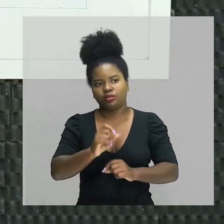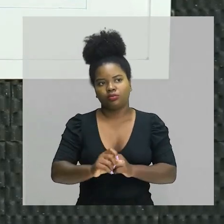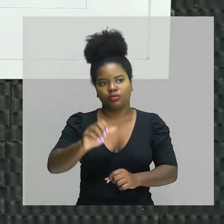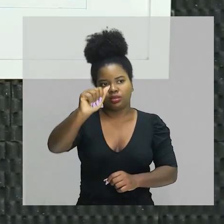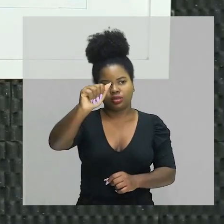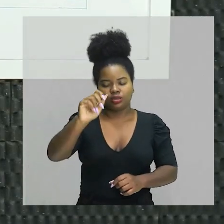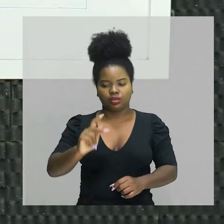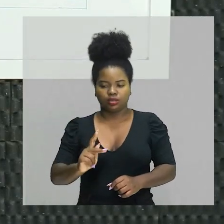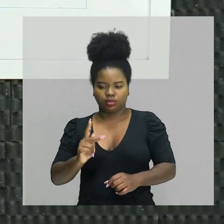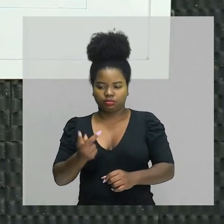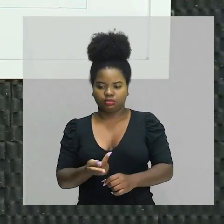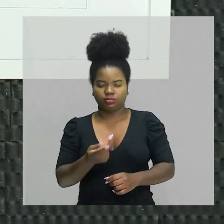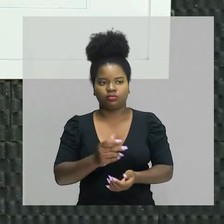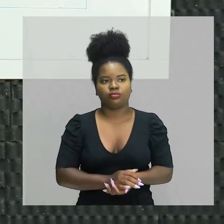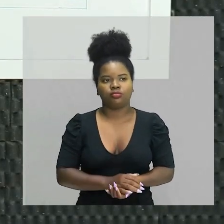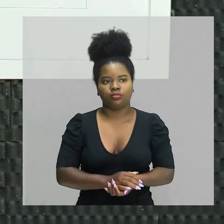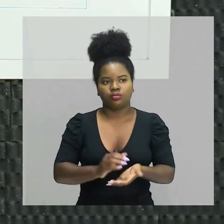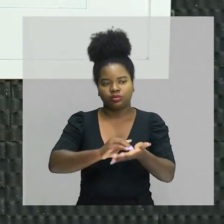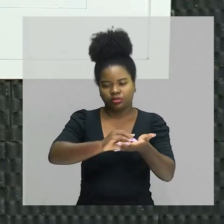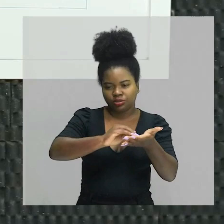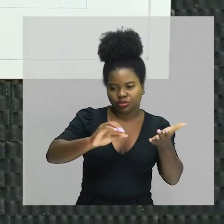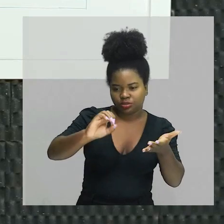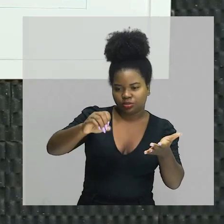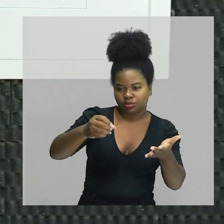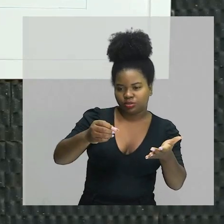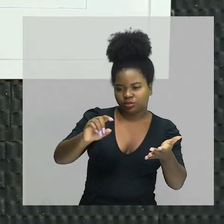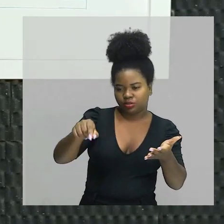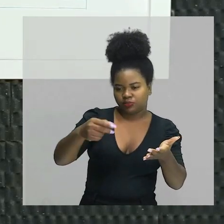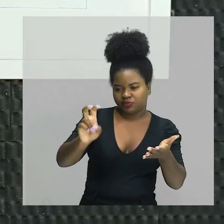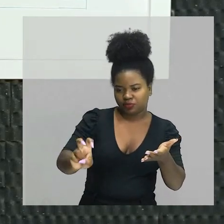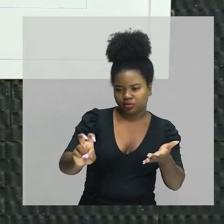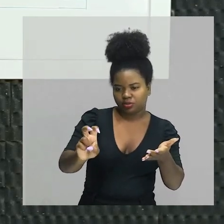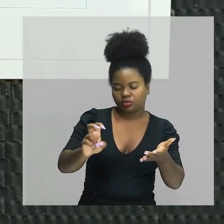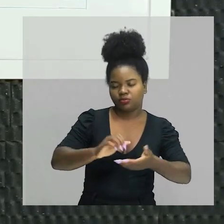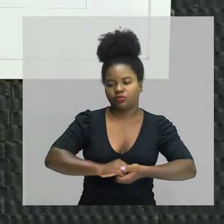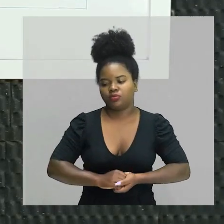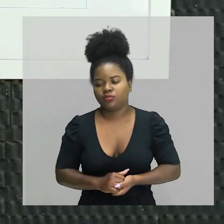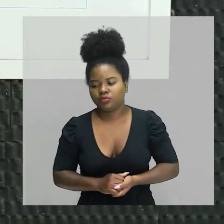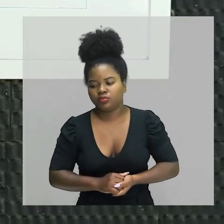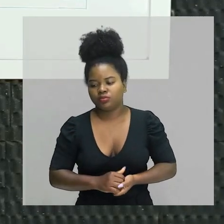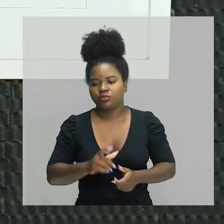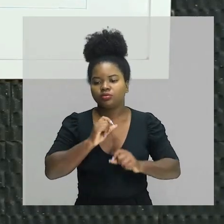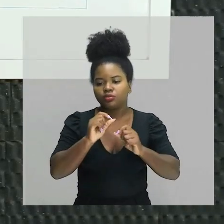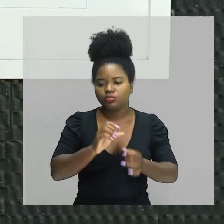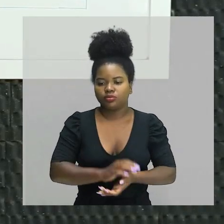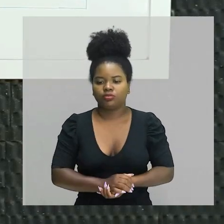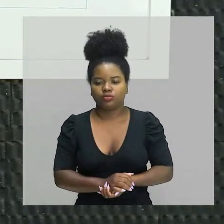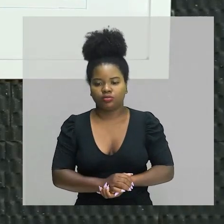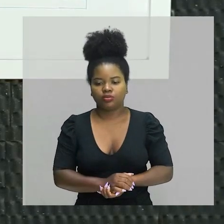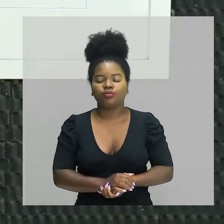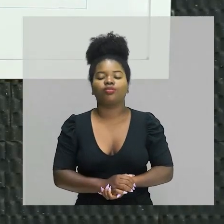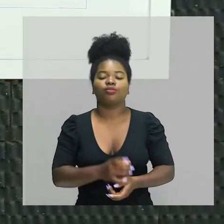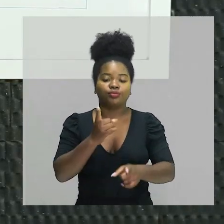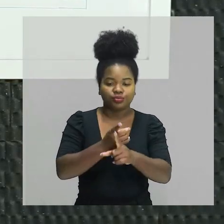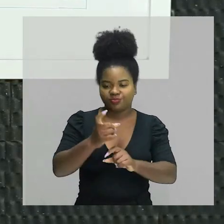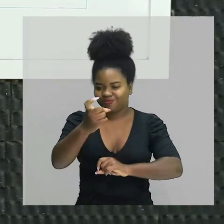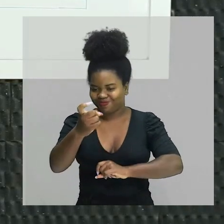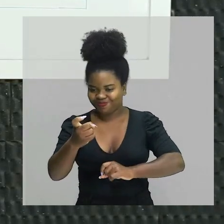medida toda aqui e retiro esse 0,5, aí eu tenho justamente a medida desse